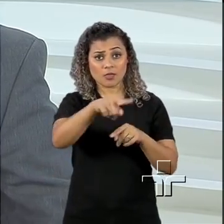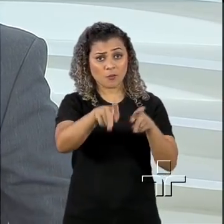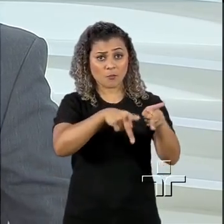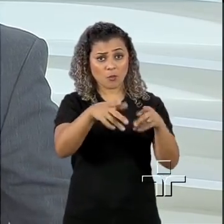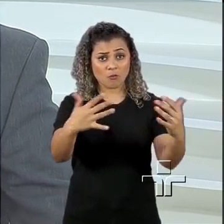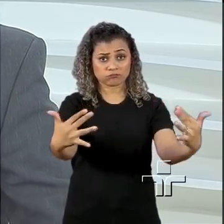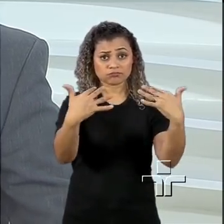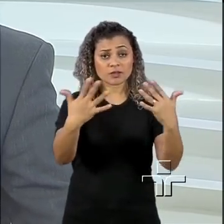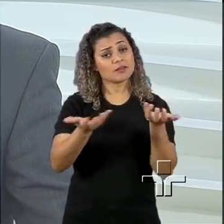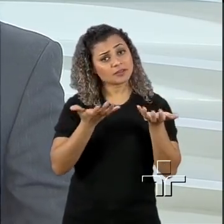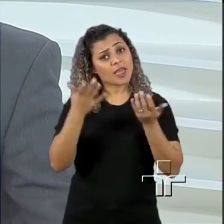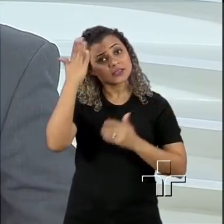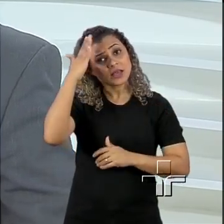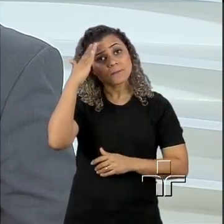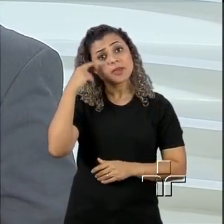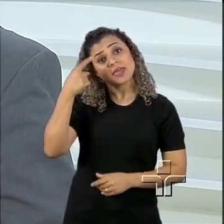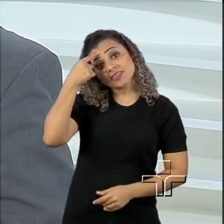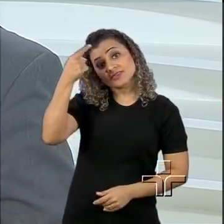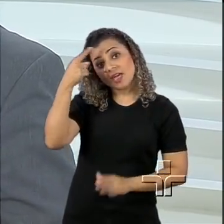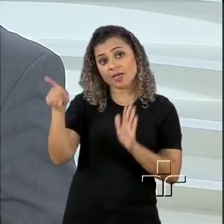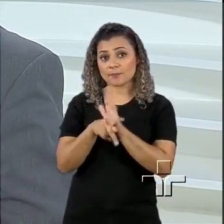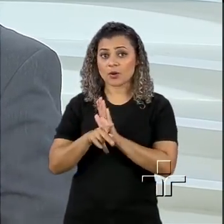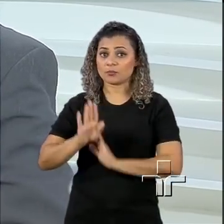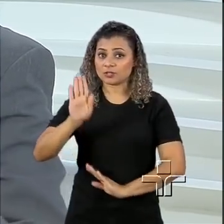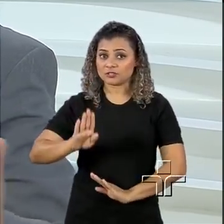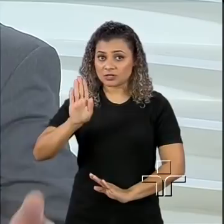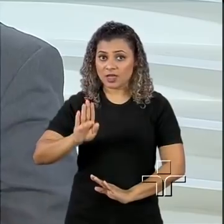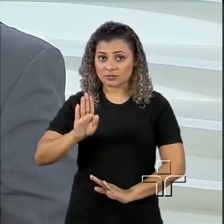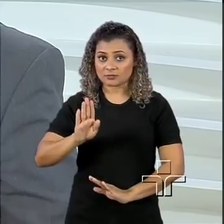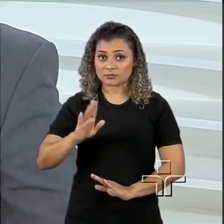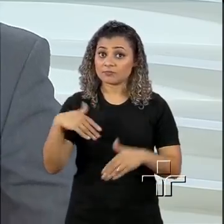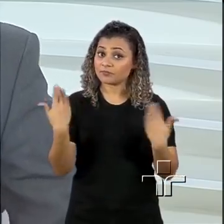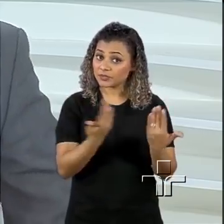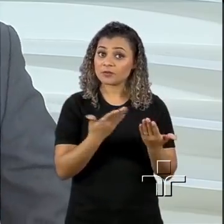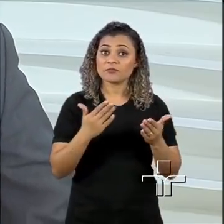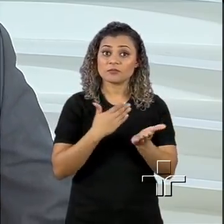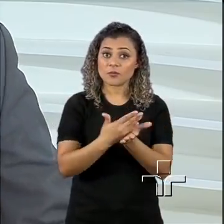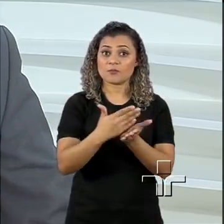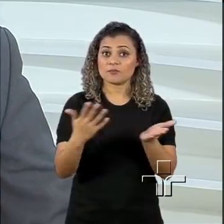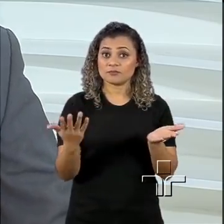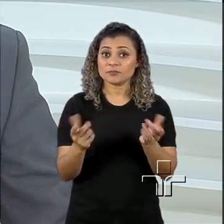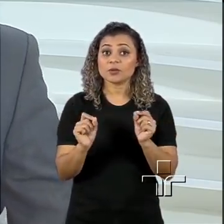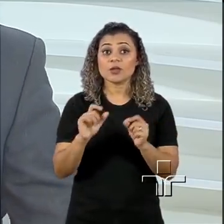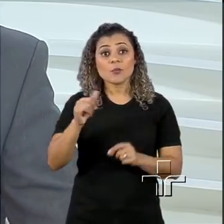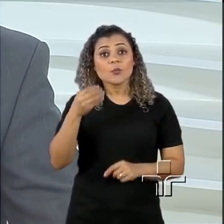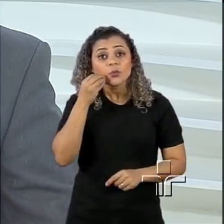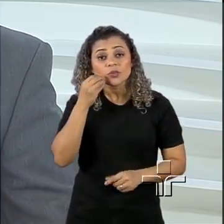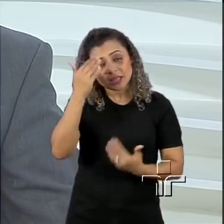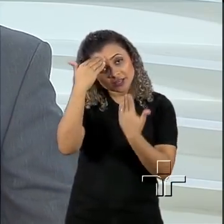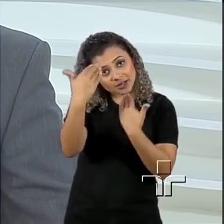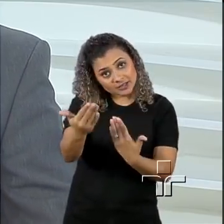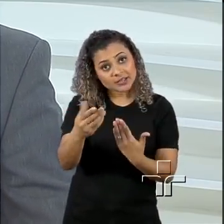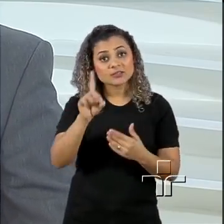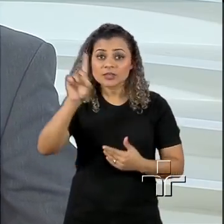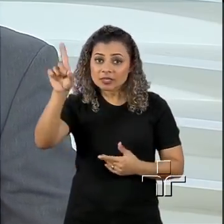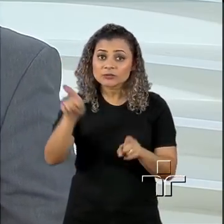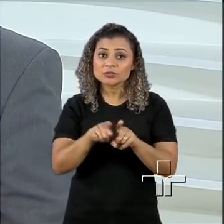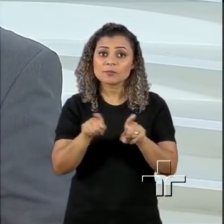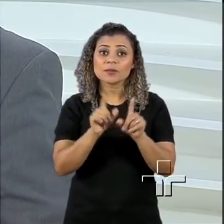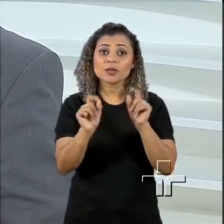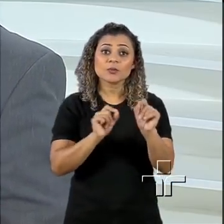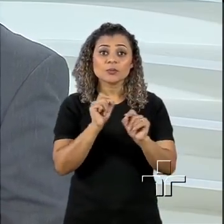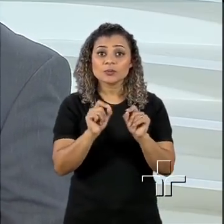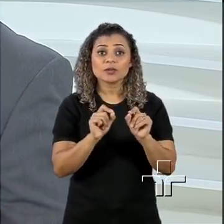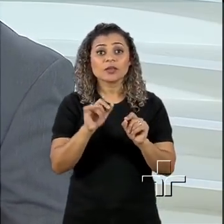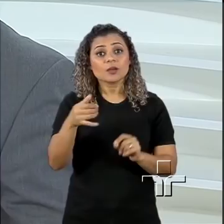saber das ideias dos candidatos. Portanto, Ricardo, estou à disposição de vocês, eu agradeço a oportunidade, agradeço a Deus por essa oportunidade